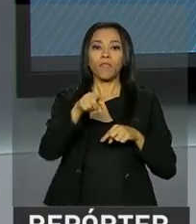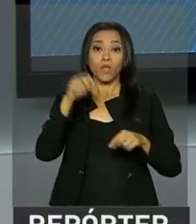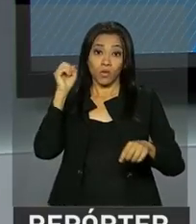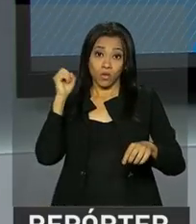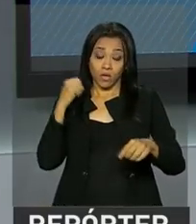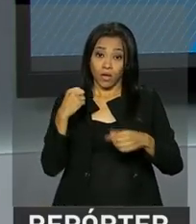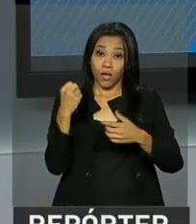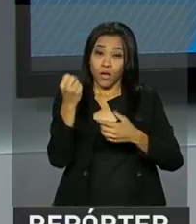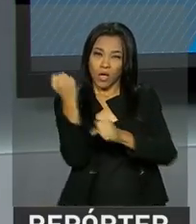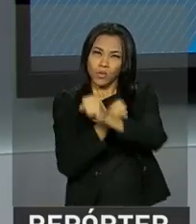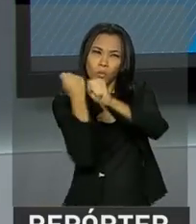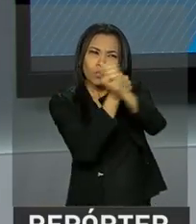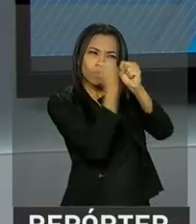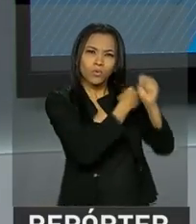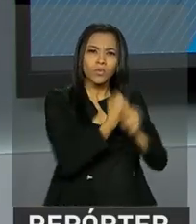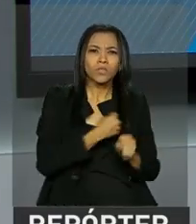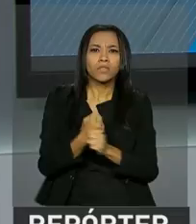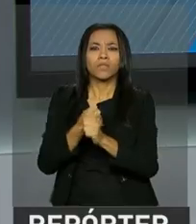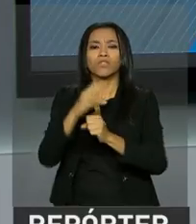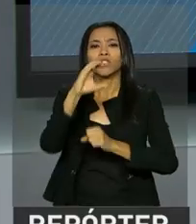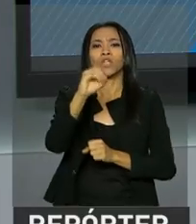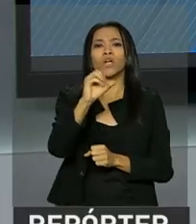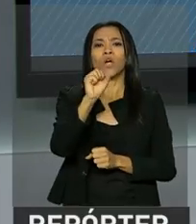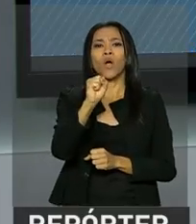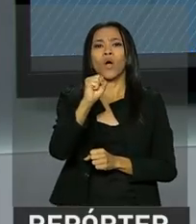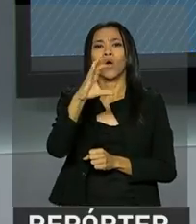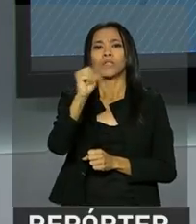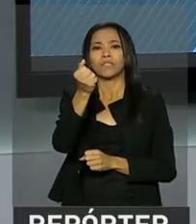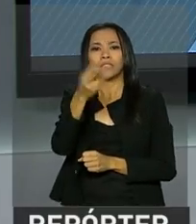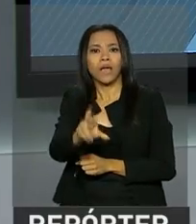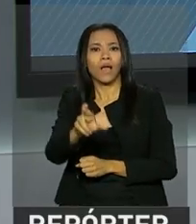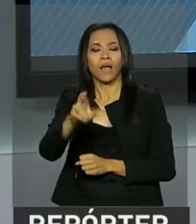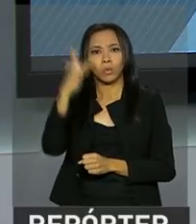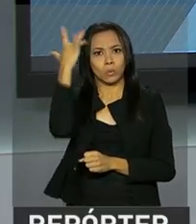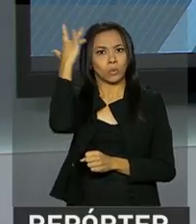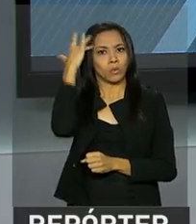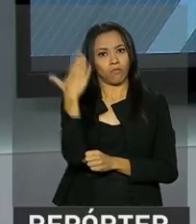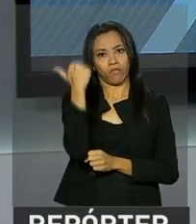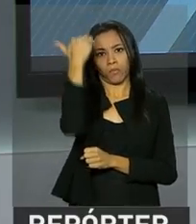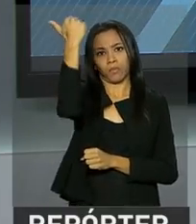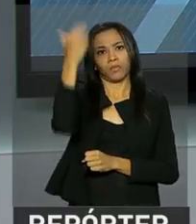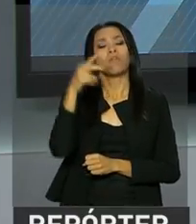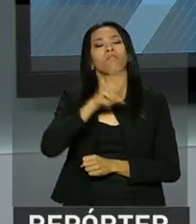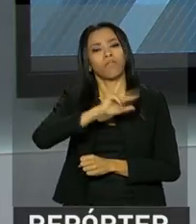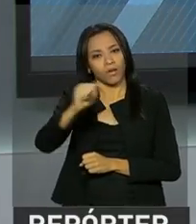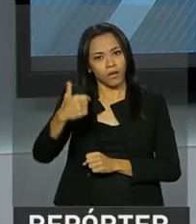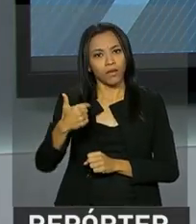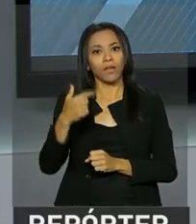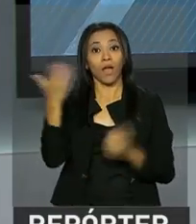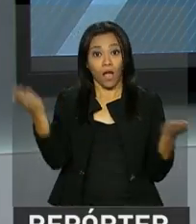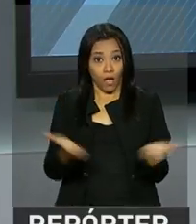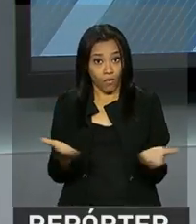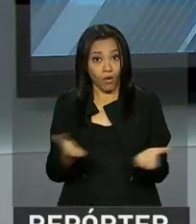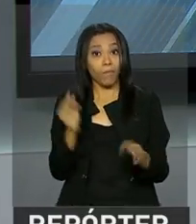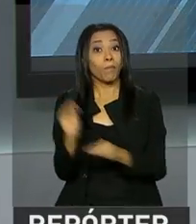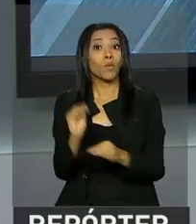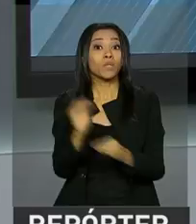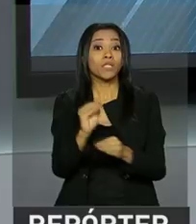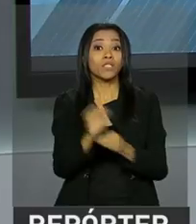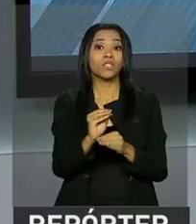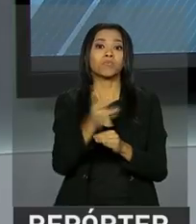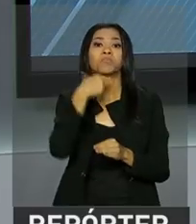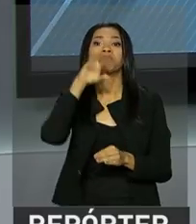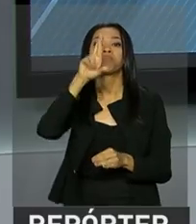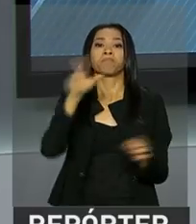oscar niemayer e o traço inconfundível do maior arquiteto brasileiro vão ser a partir de agora protegidos pelo